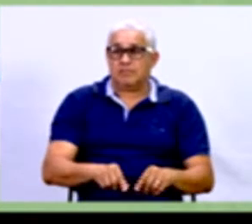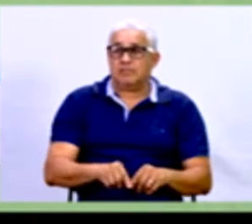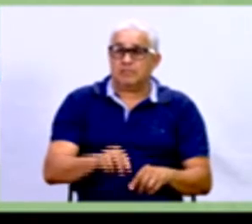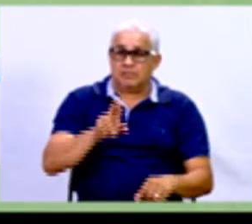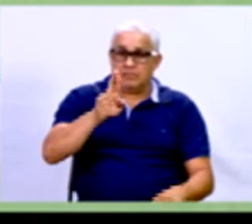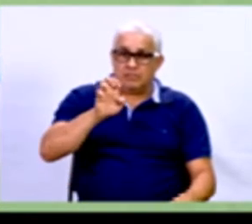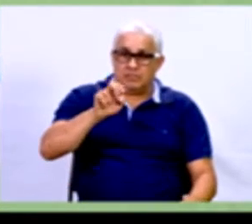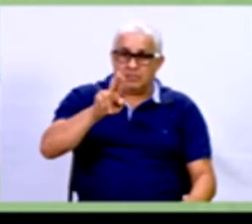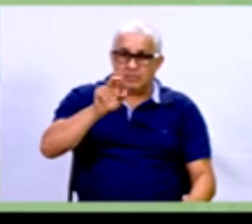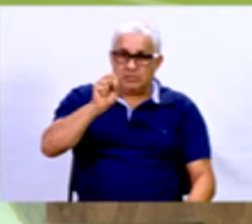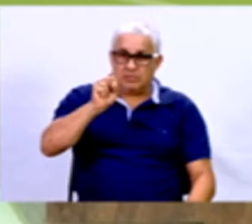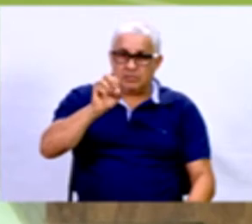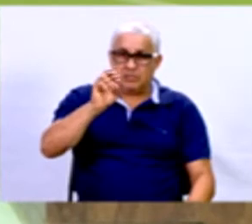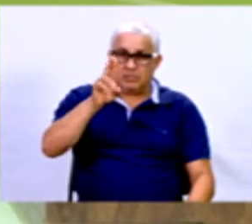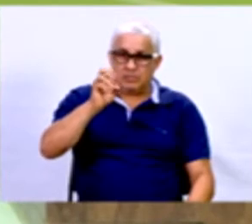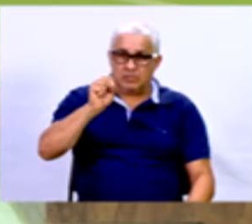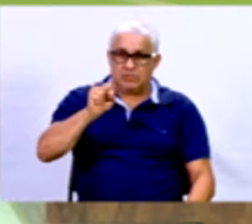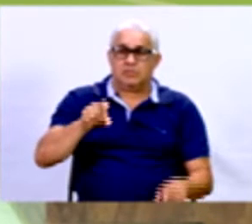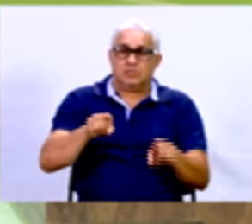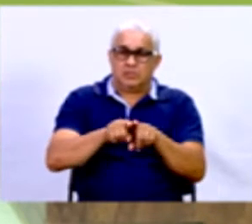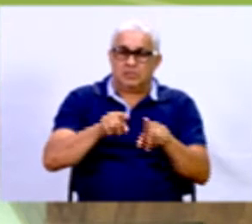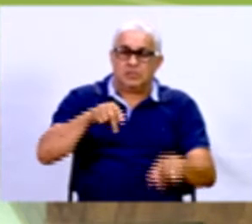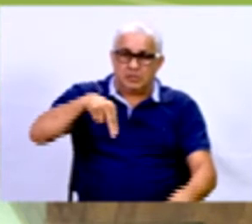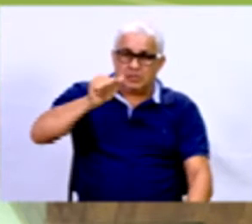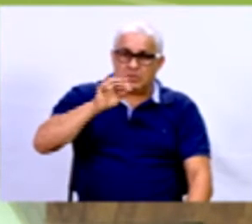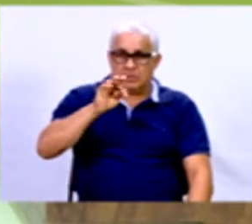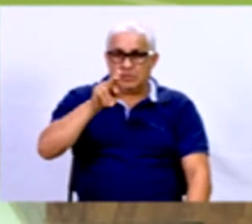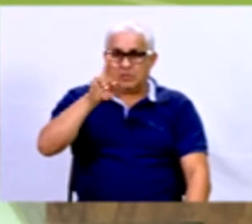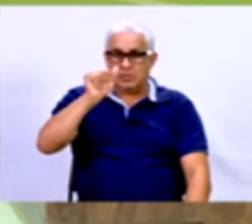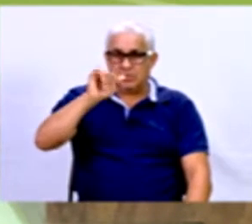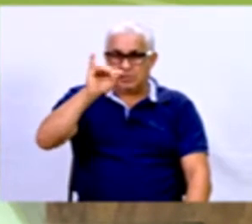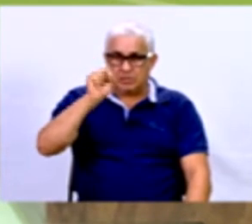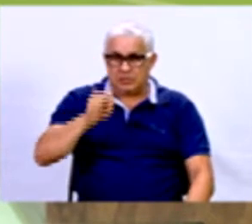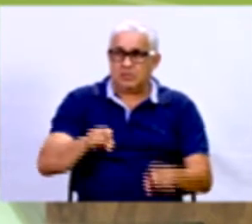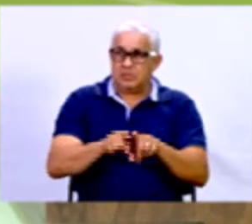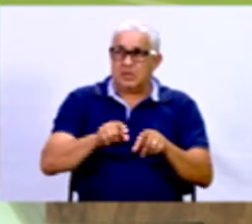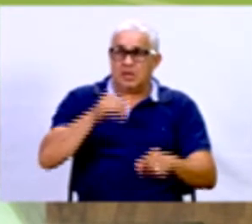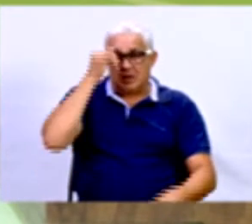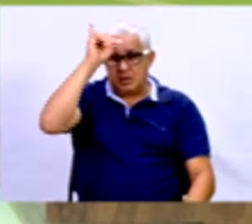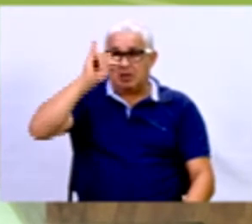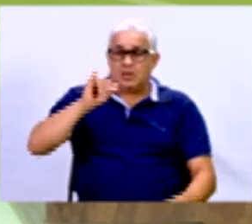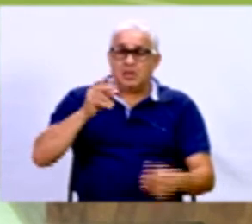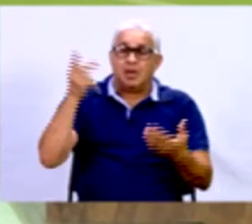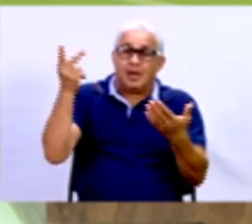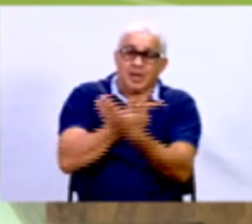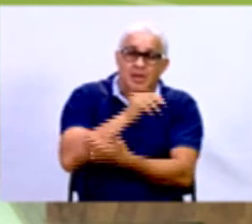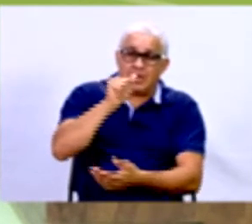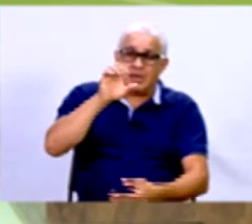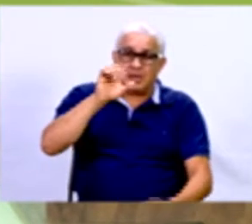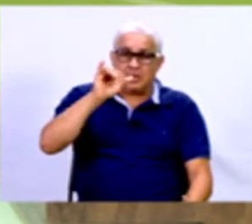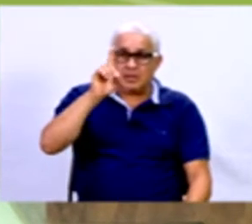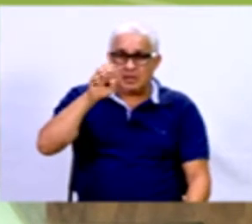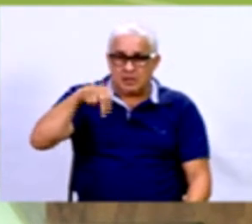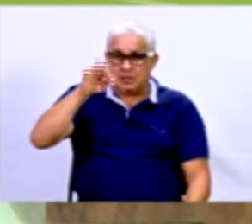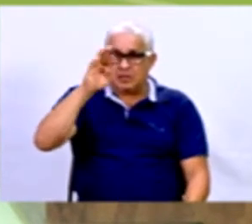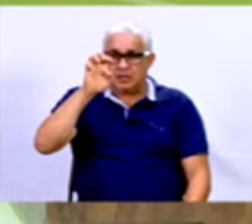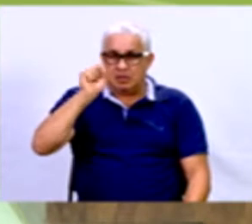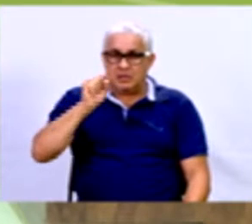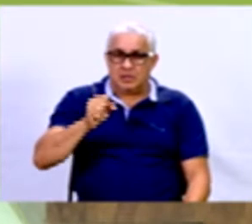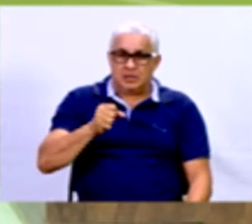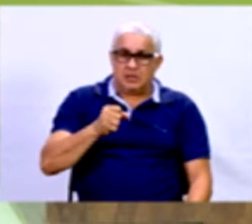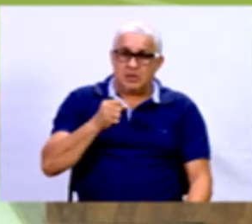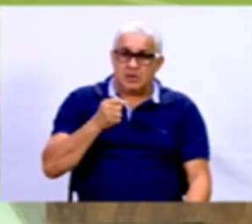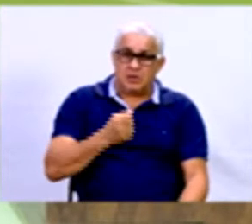Willis? É interessante falar sobre prevenção de acidentes, sobre os quase acidentes. Na última aula, a professora Isabel falou